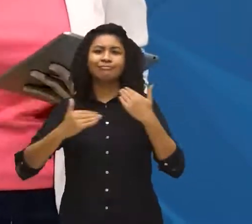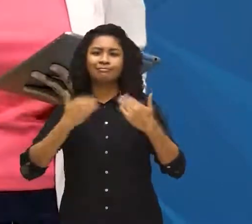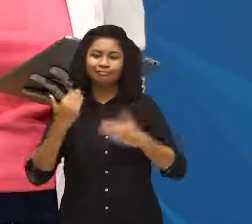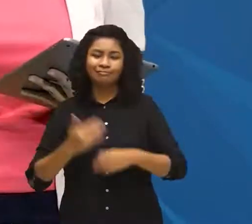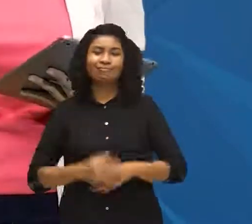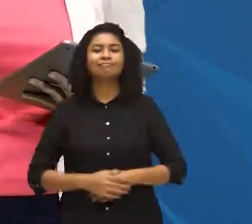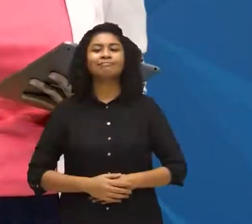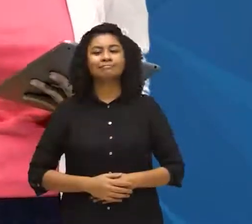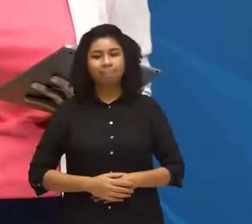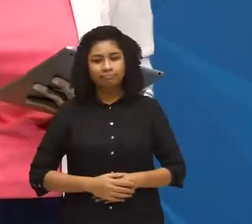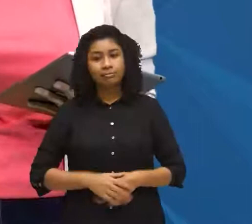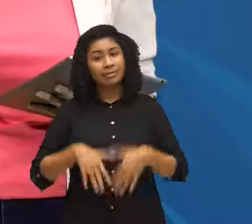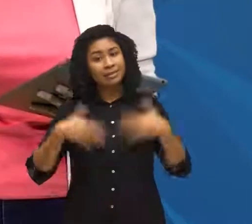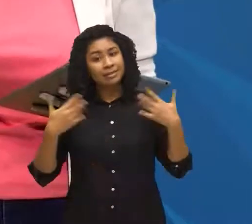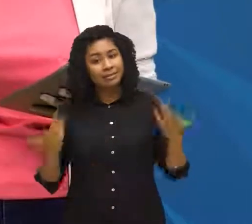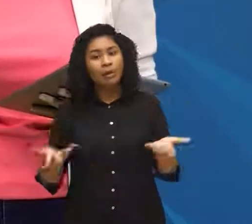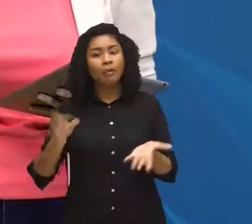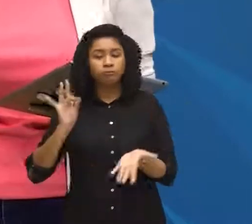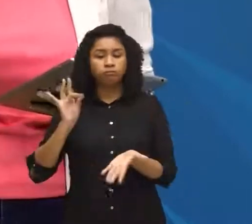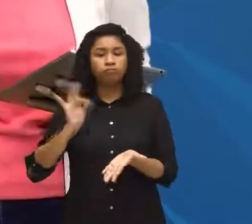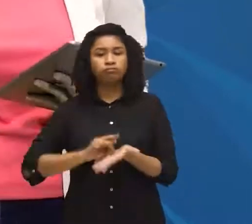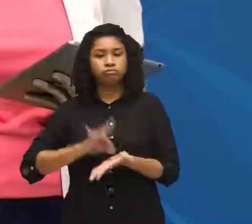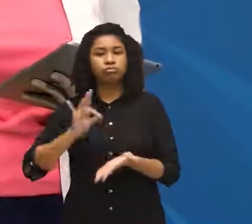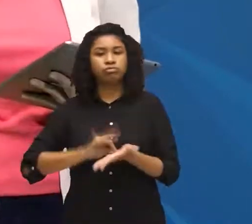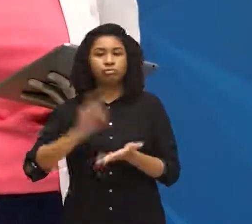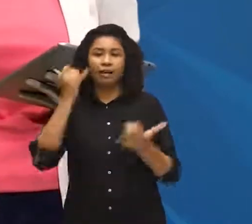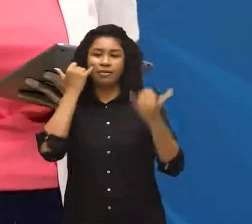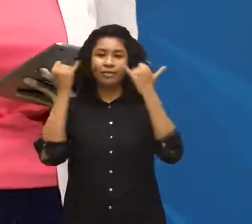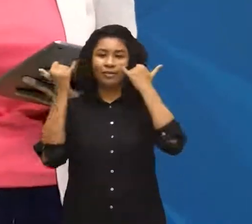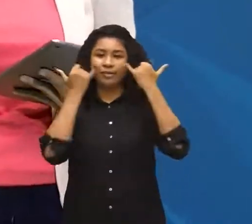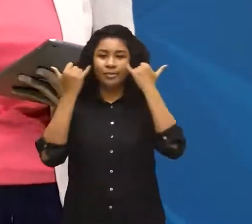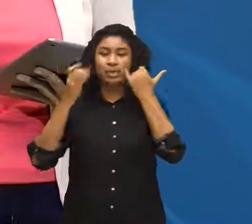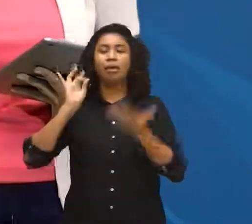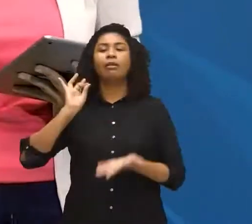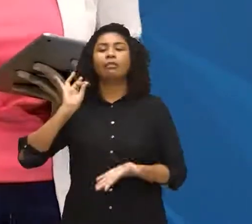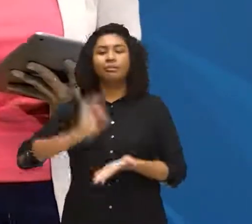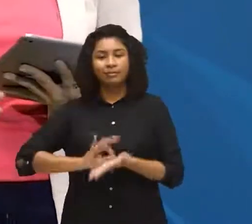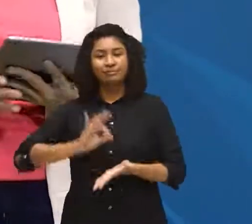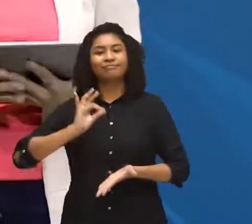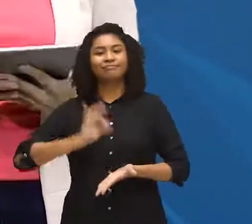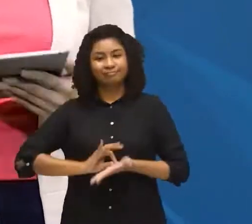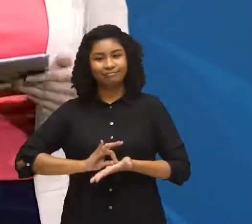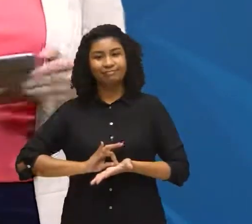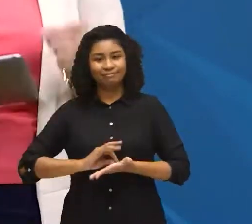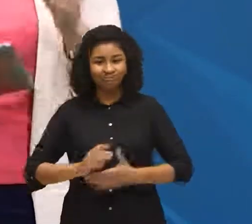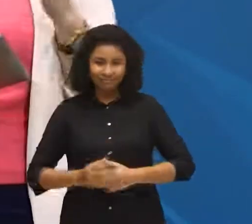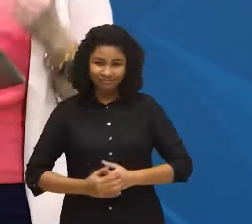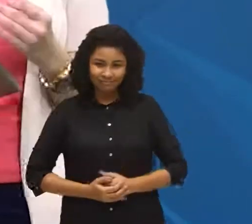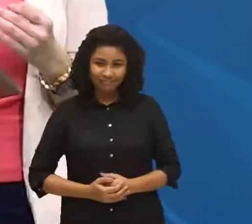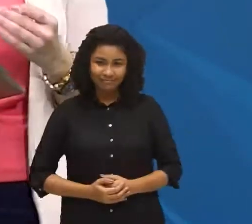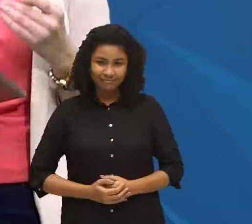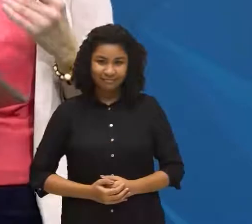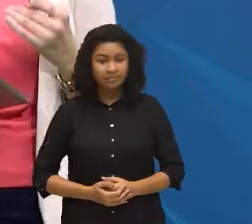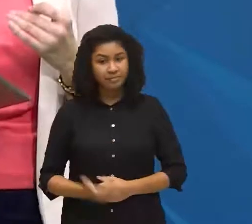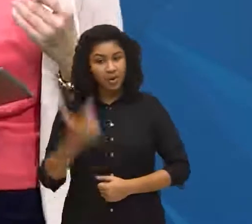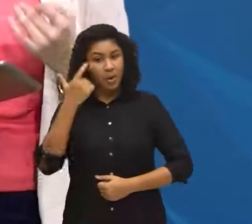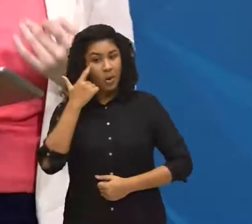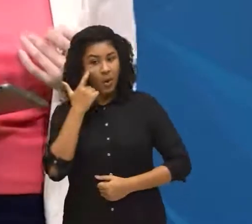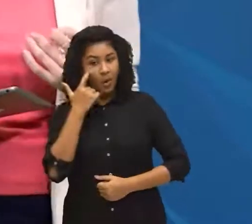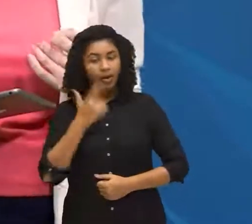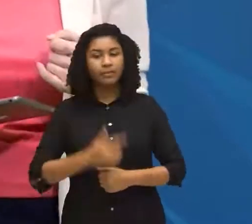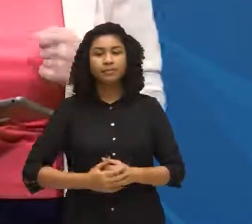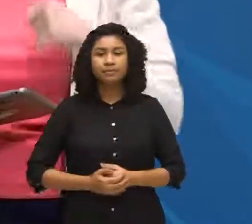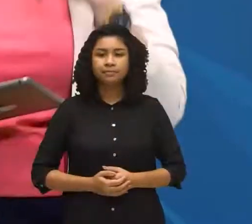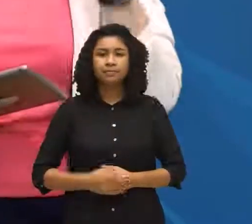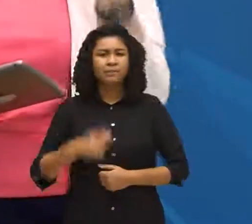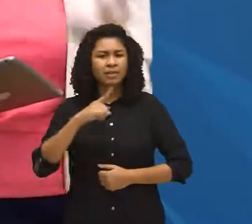é verdadeira, carimba que é fato. Olha só, gente, existem realmente